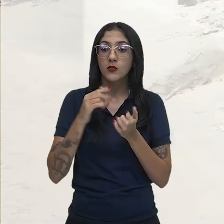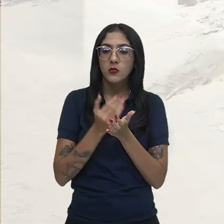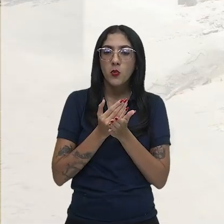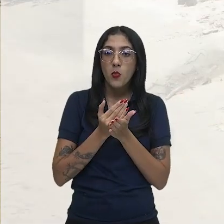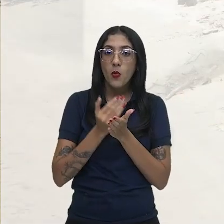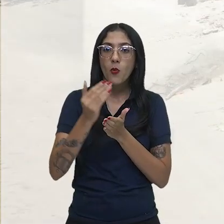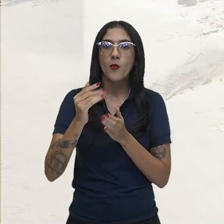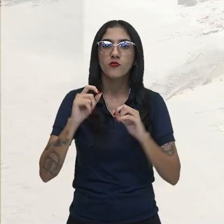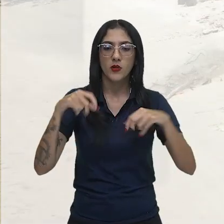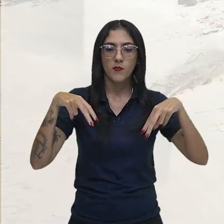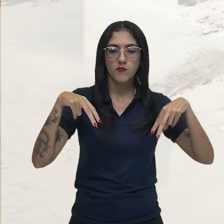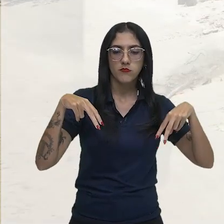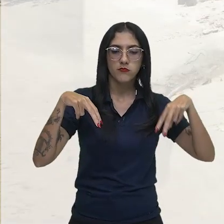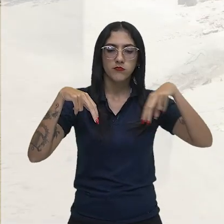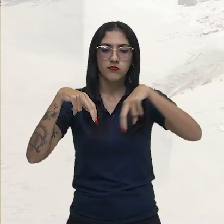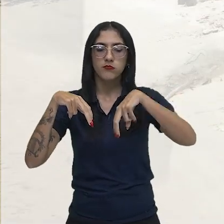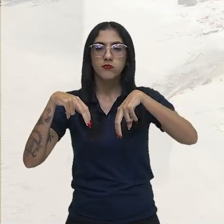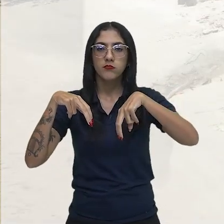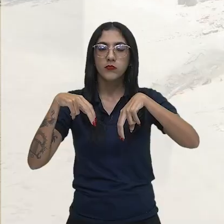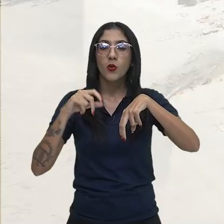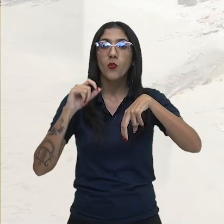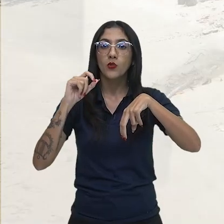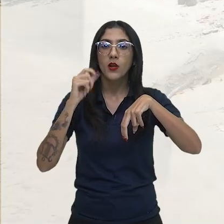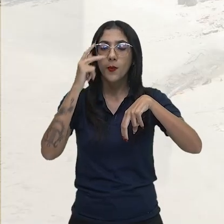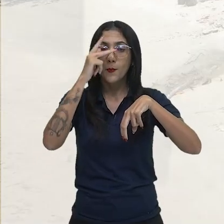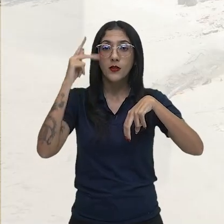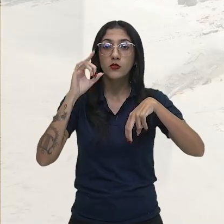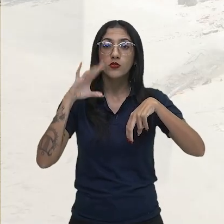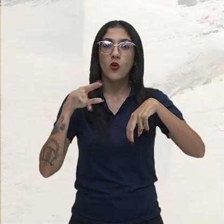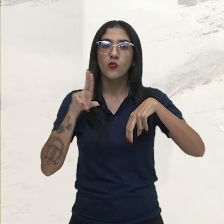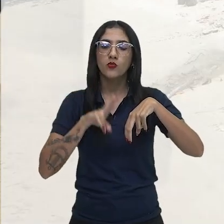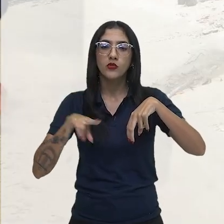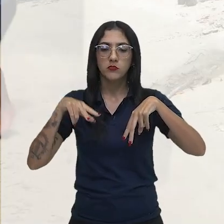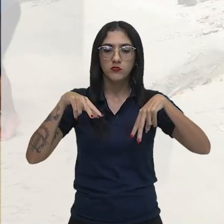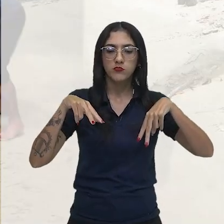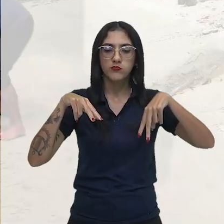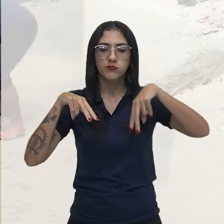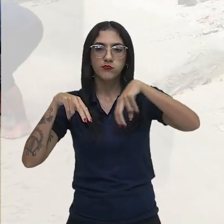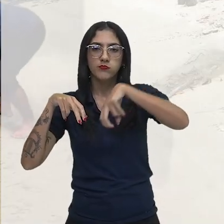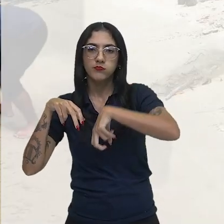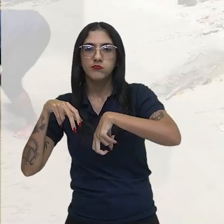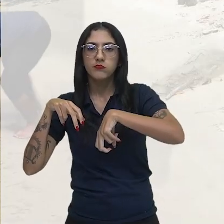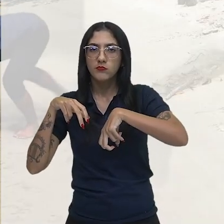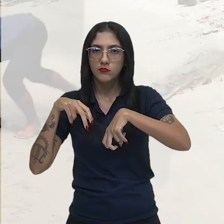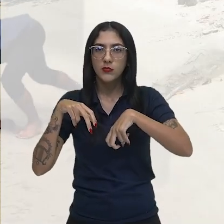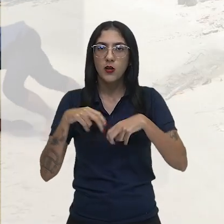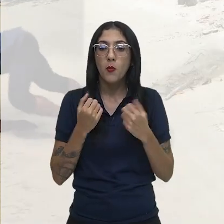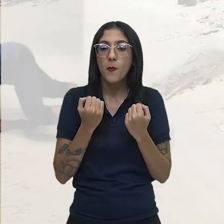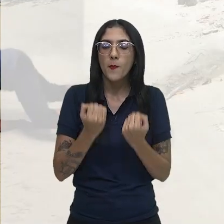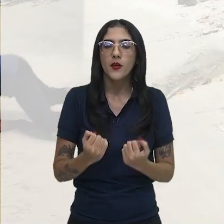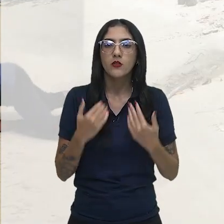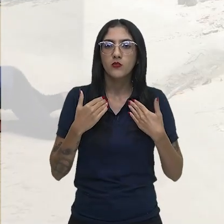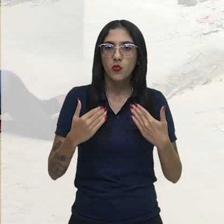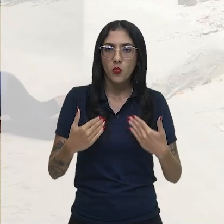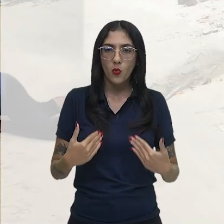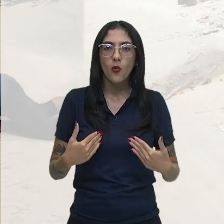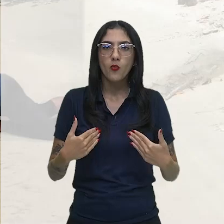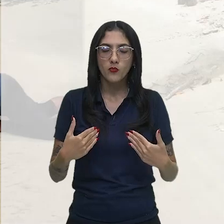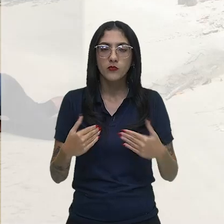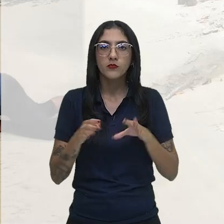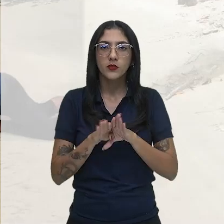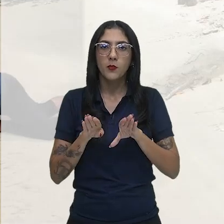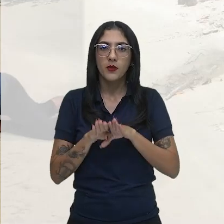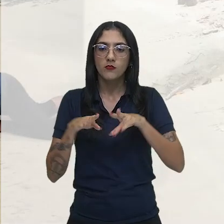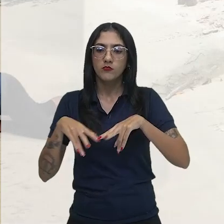o ataque, o que acontece? O oponente utiliza, né, o próprio peso e o movimento do